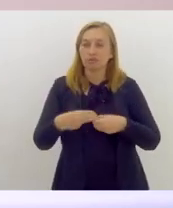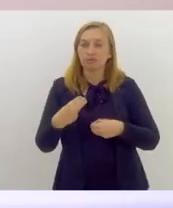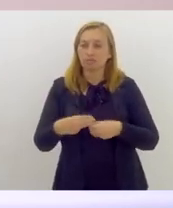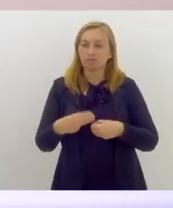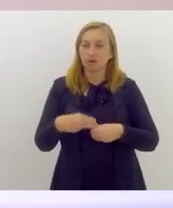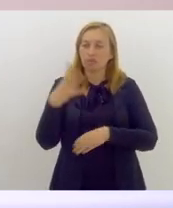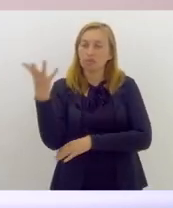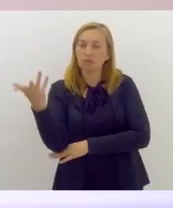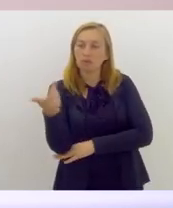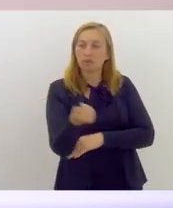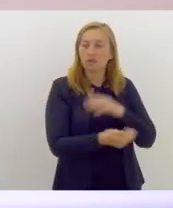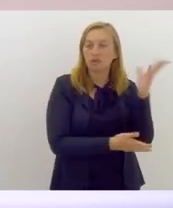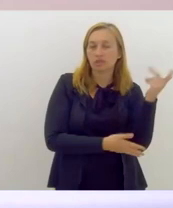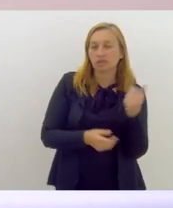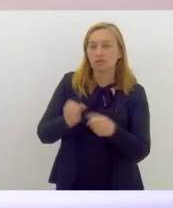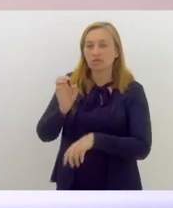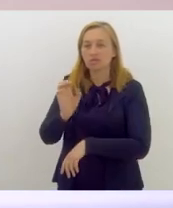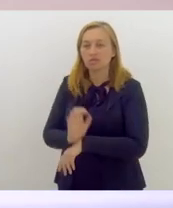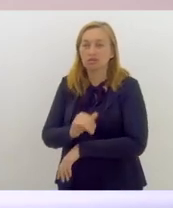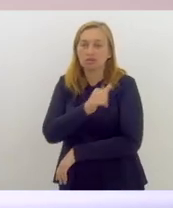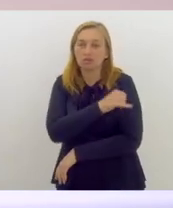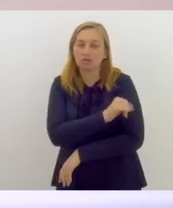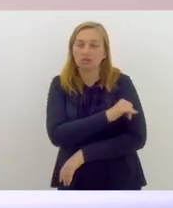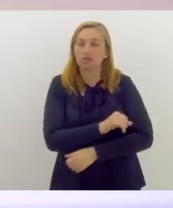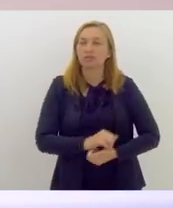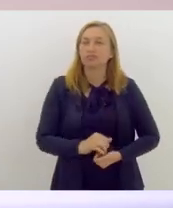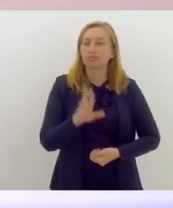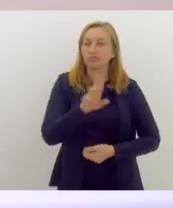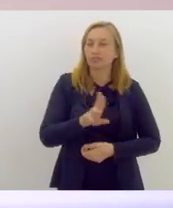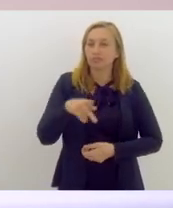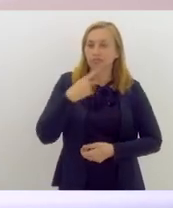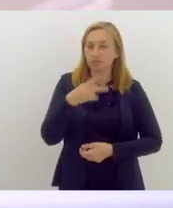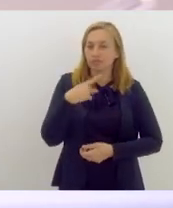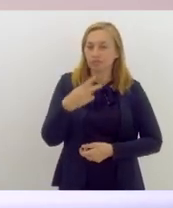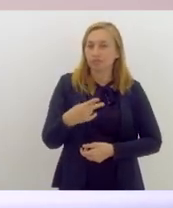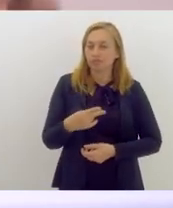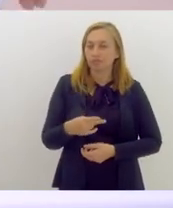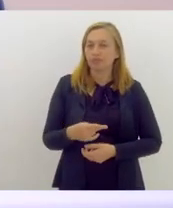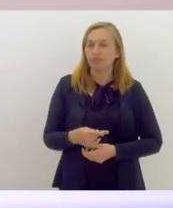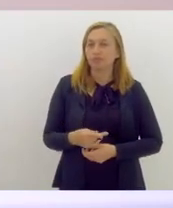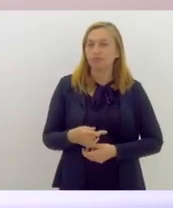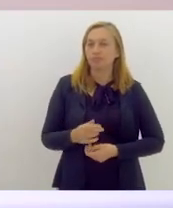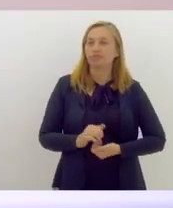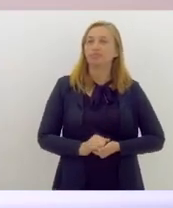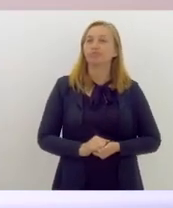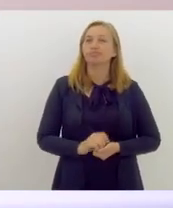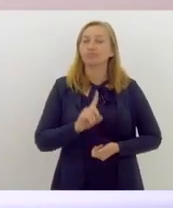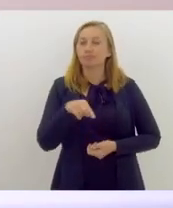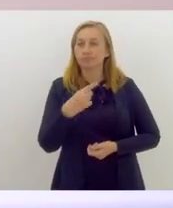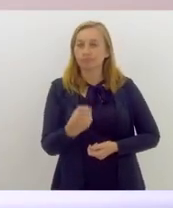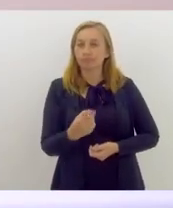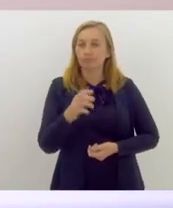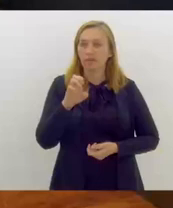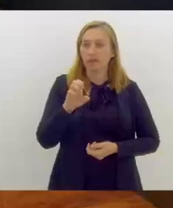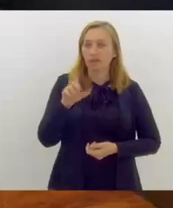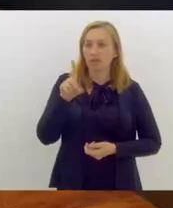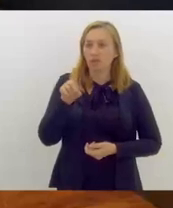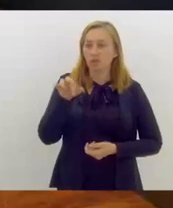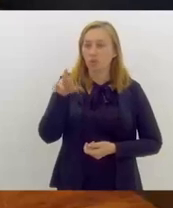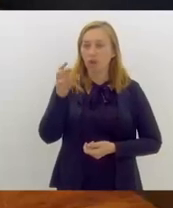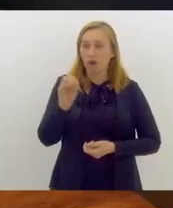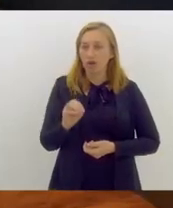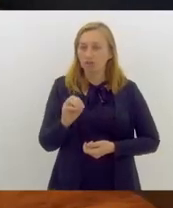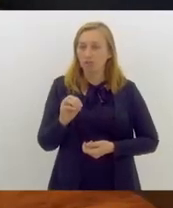da cidade do Rio de Janeiro né que fará o uso da palavra sobre as considerações depois vou pedir para o Eduardo fazer